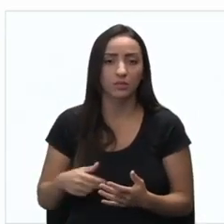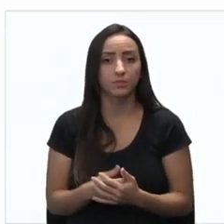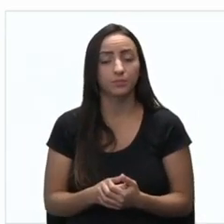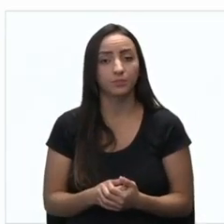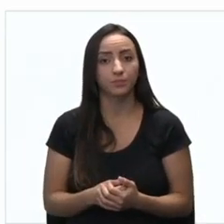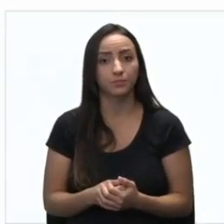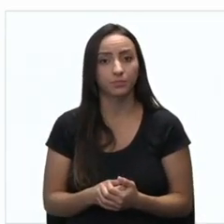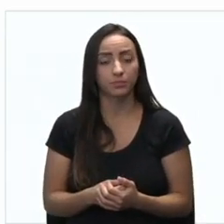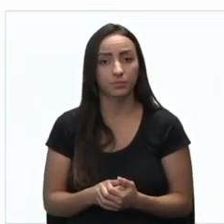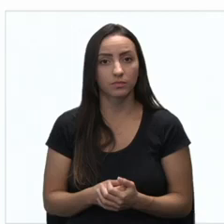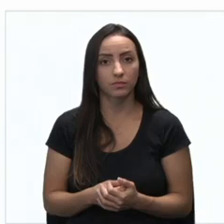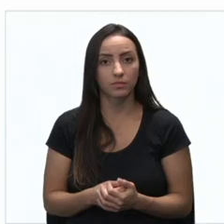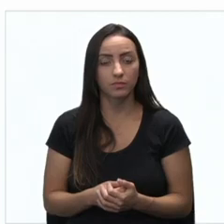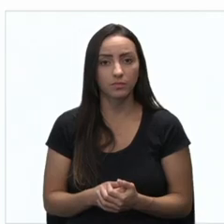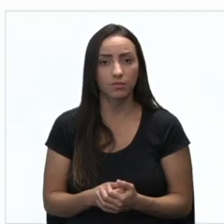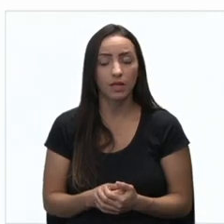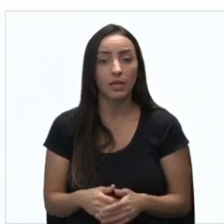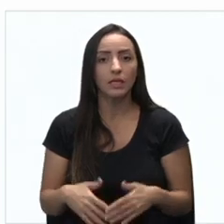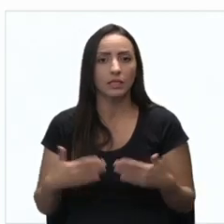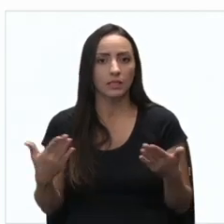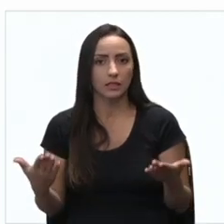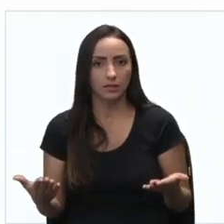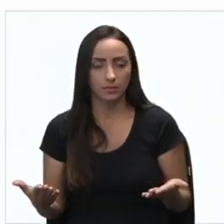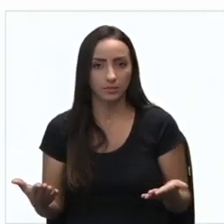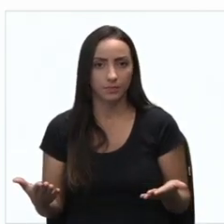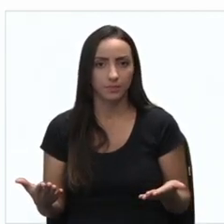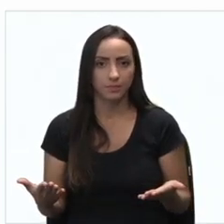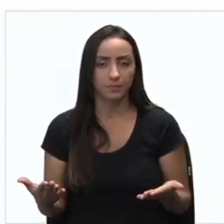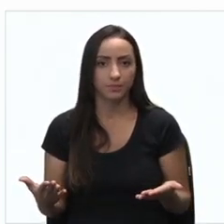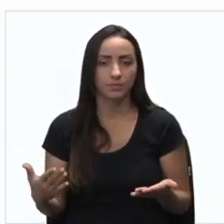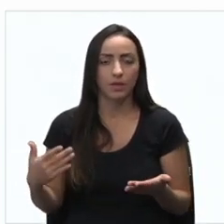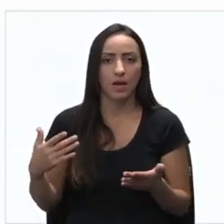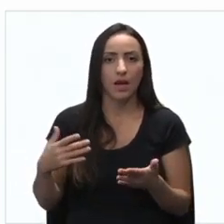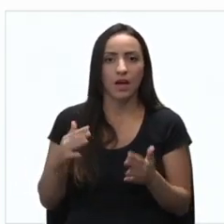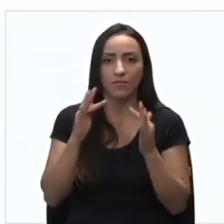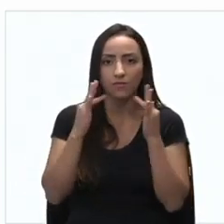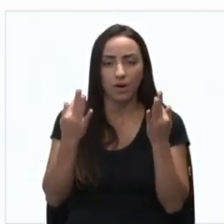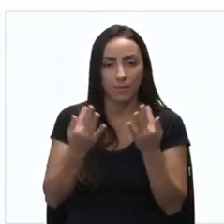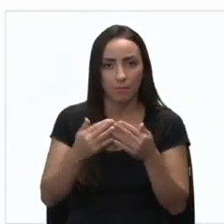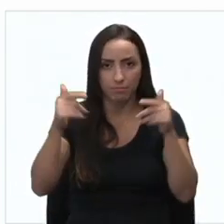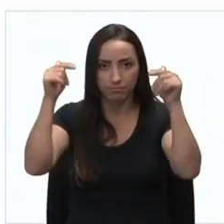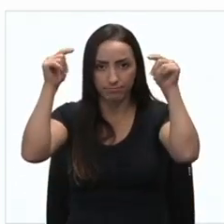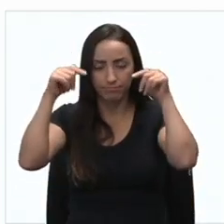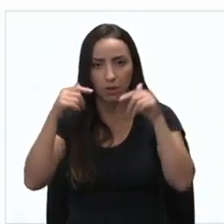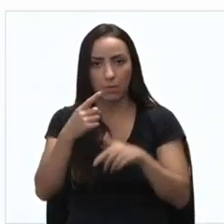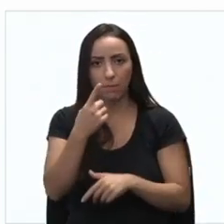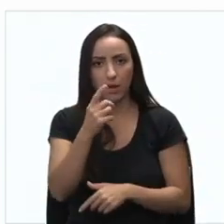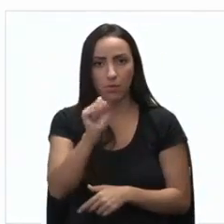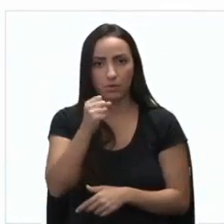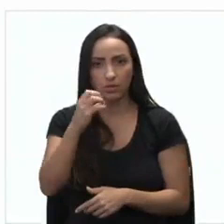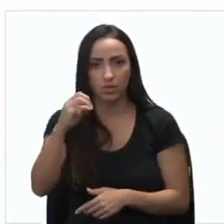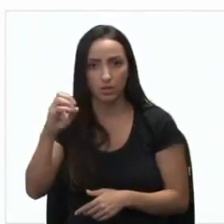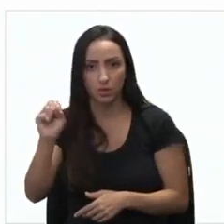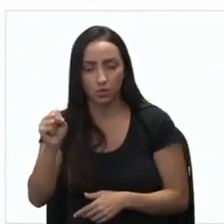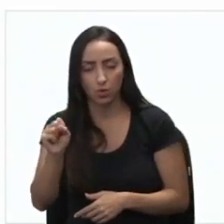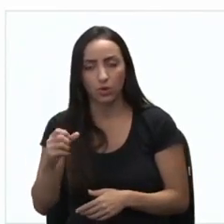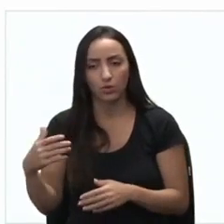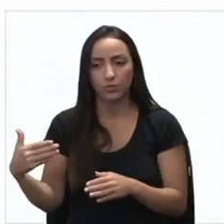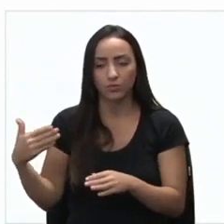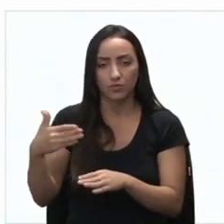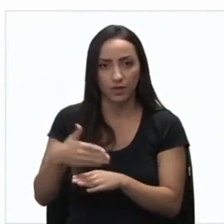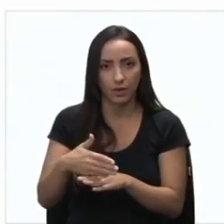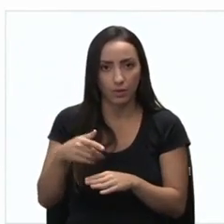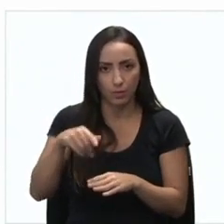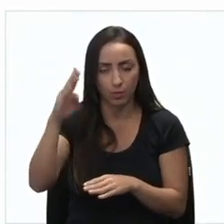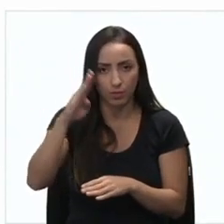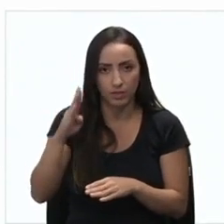certo? Com a vinda aí da família real para o Brasil, em 1808, uma das primeiras medidas